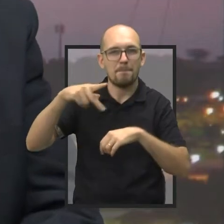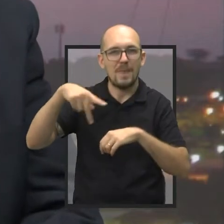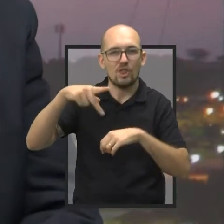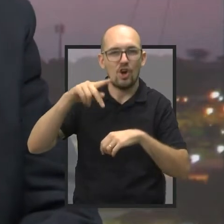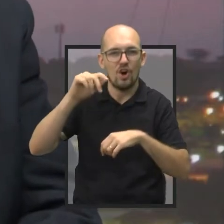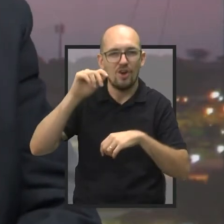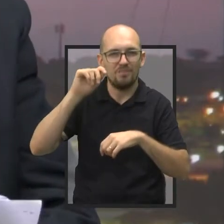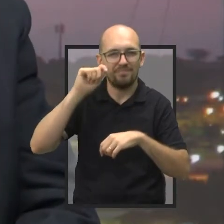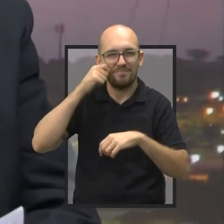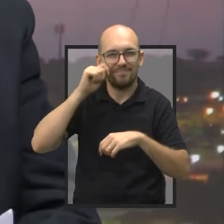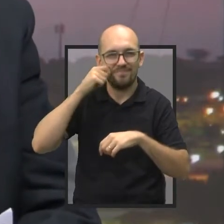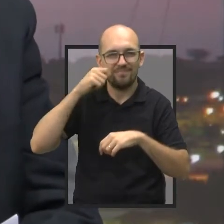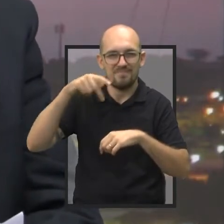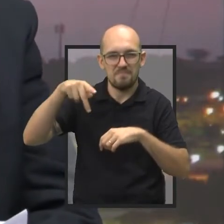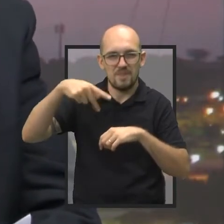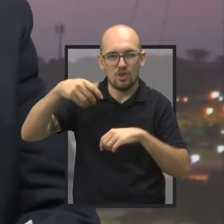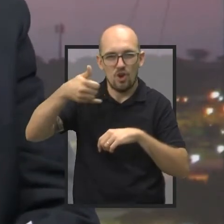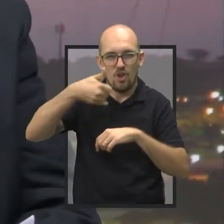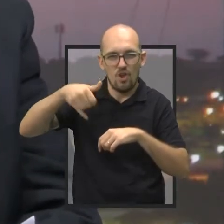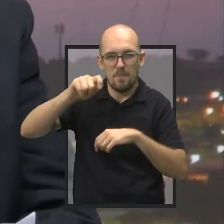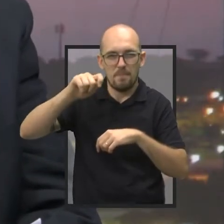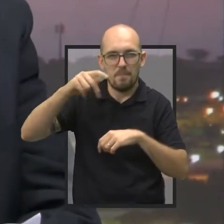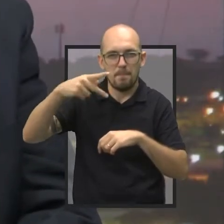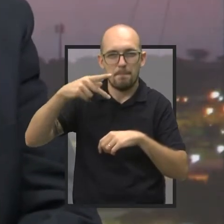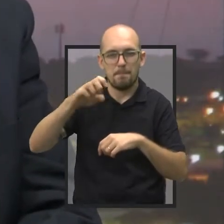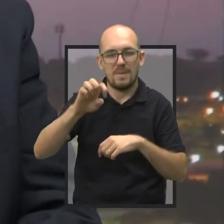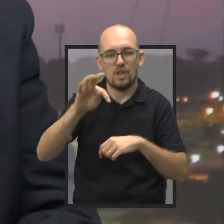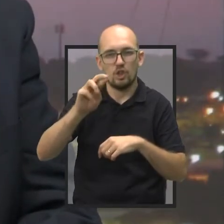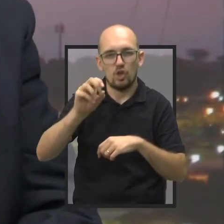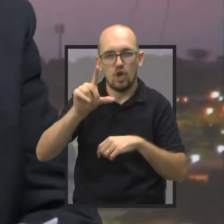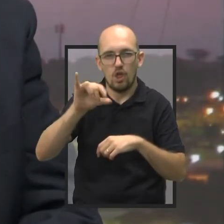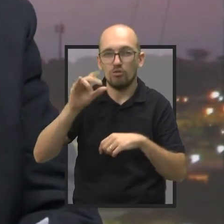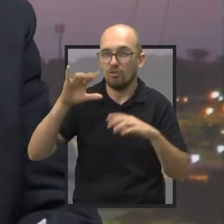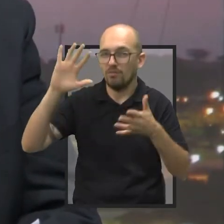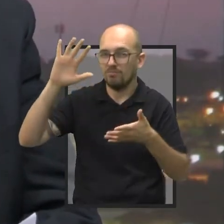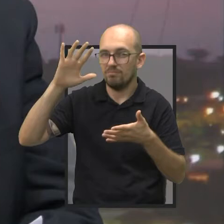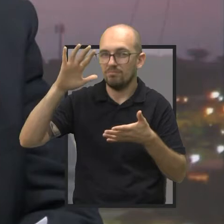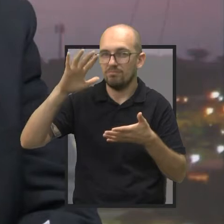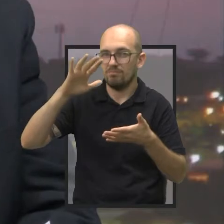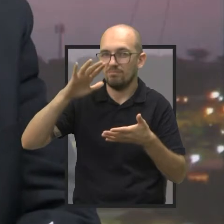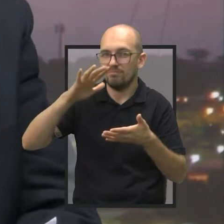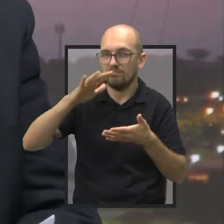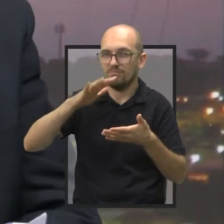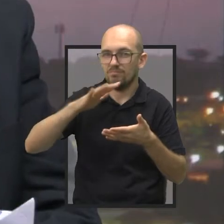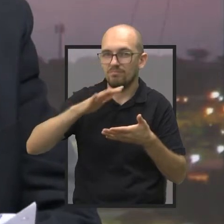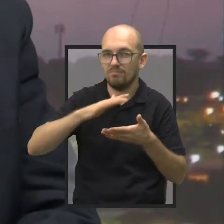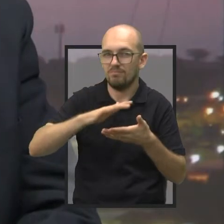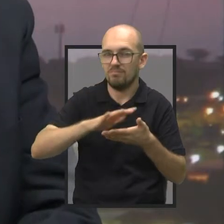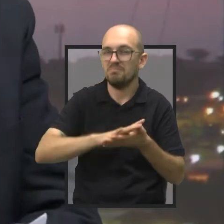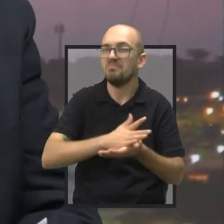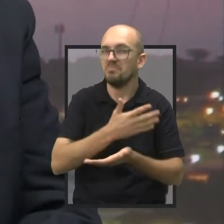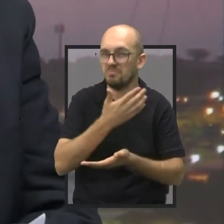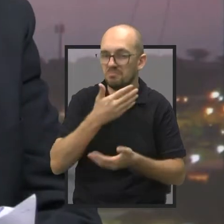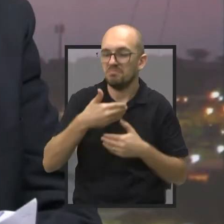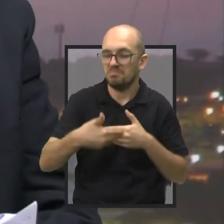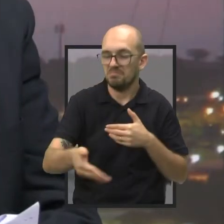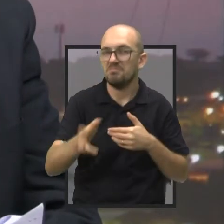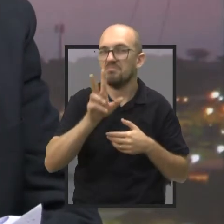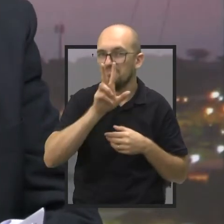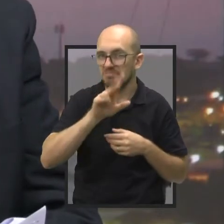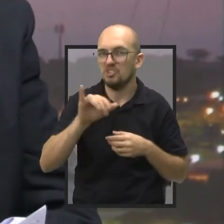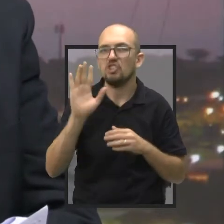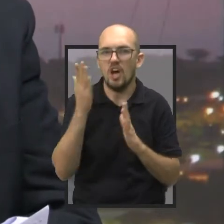é um combustível fóssil e já está acabando, tá? Já existem estudos, né,